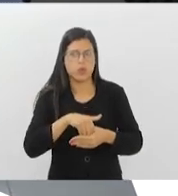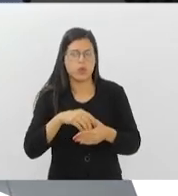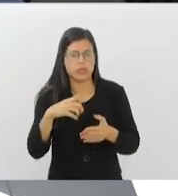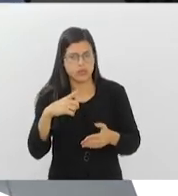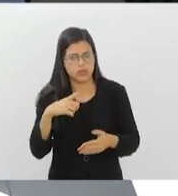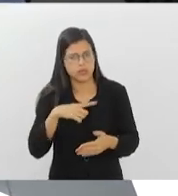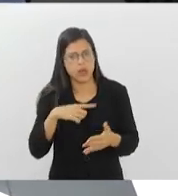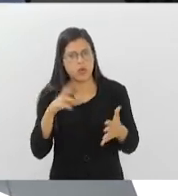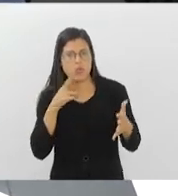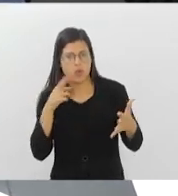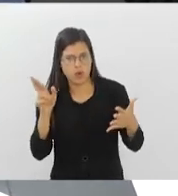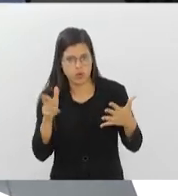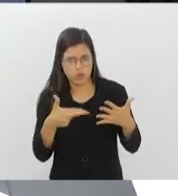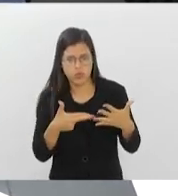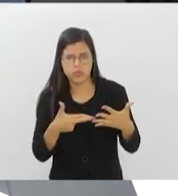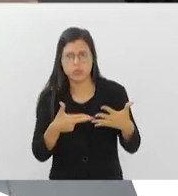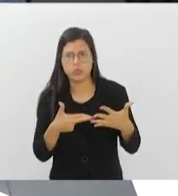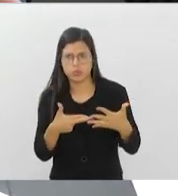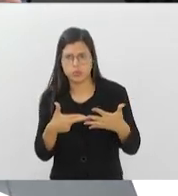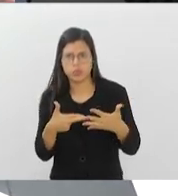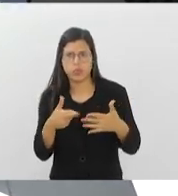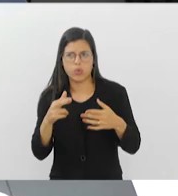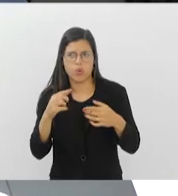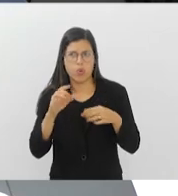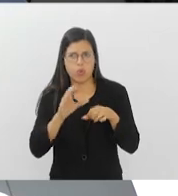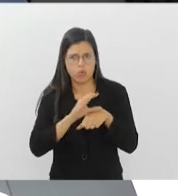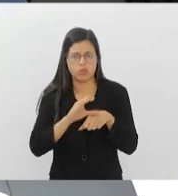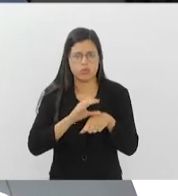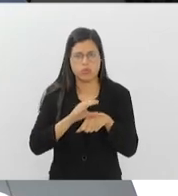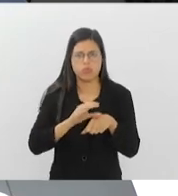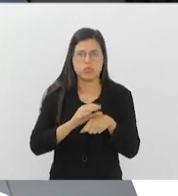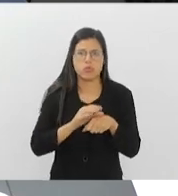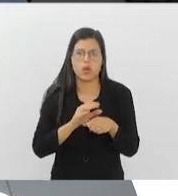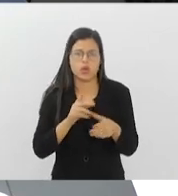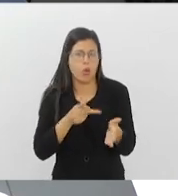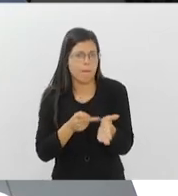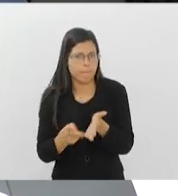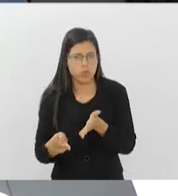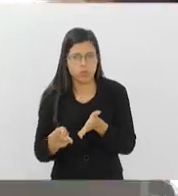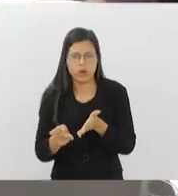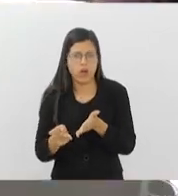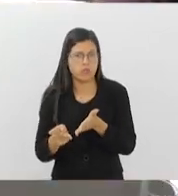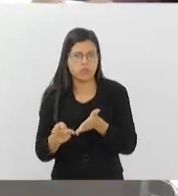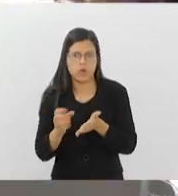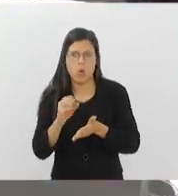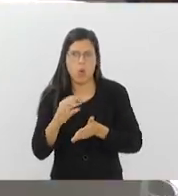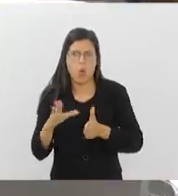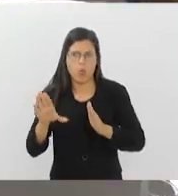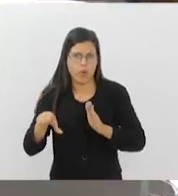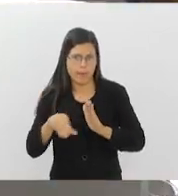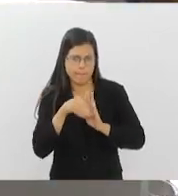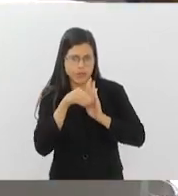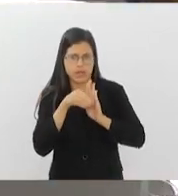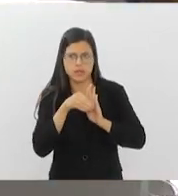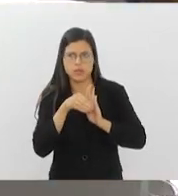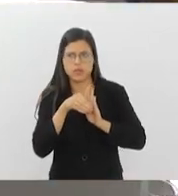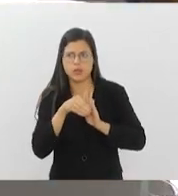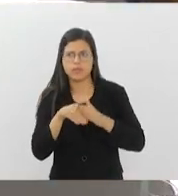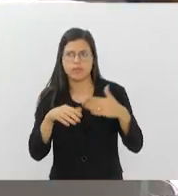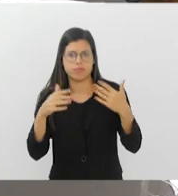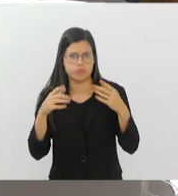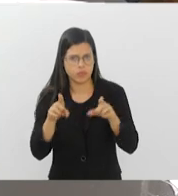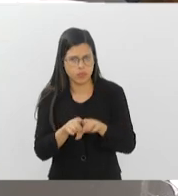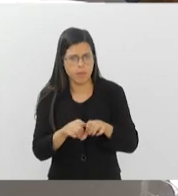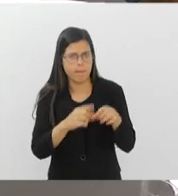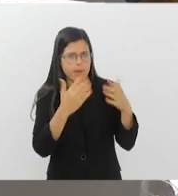É constitucionalidade, se é constitucionalidade pura ou com emenda. Ou com emenda, só isso. Na realidade, também vou me filiar, parabenizar o deputado Carlinhos